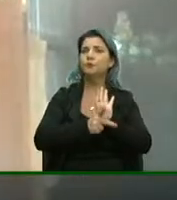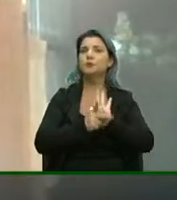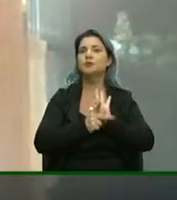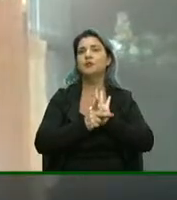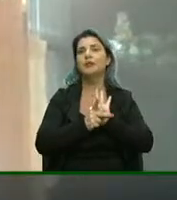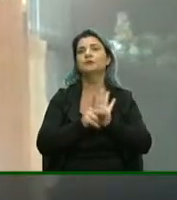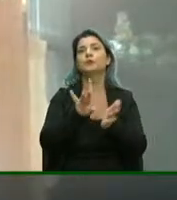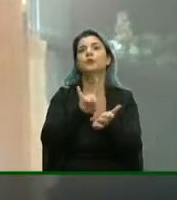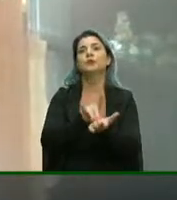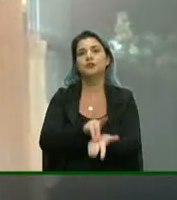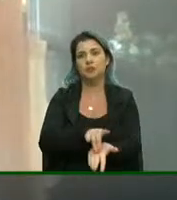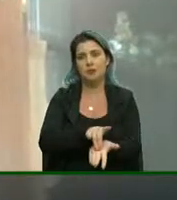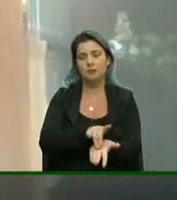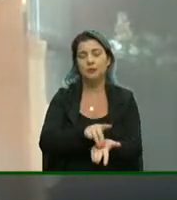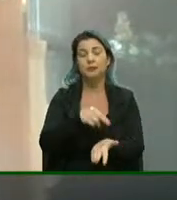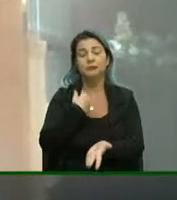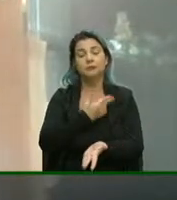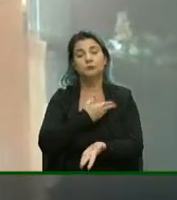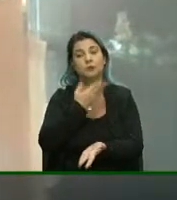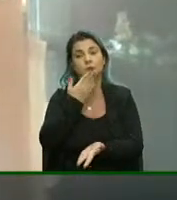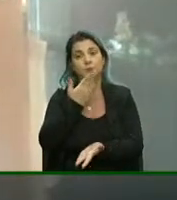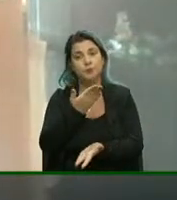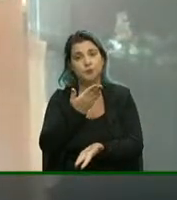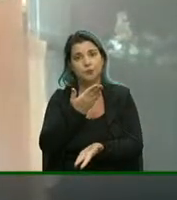entramos com requerimento de preferência ao texto,